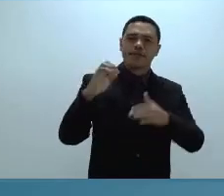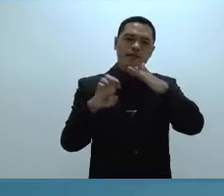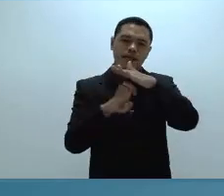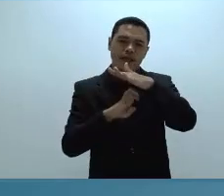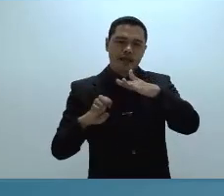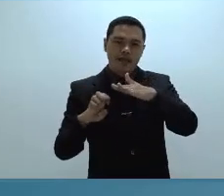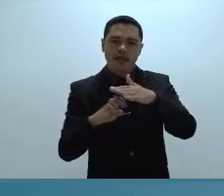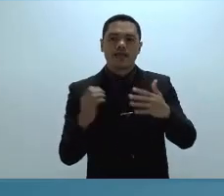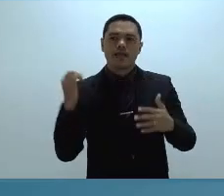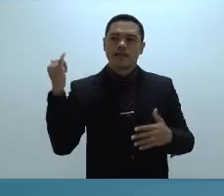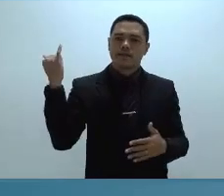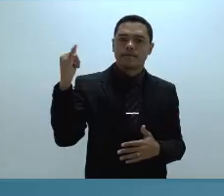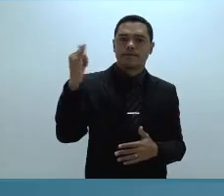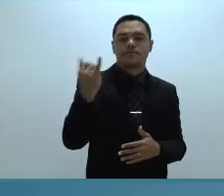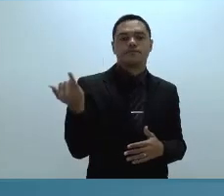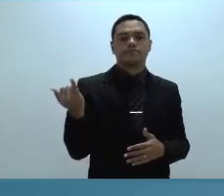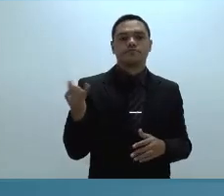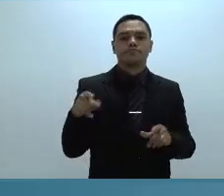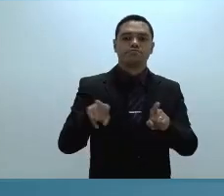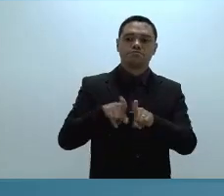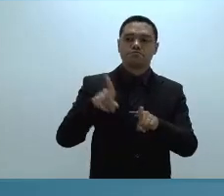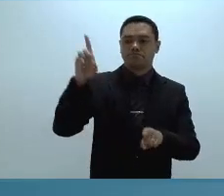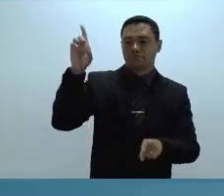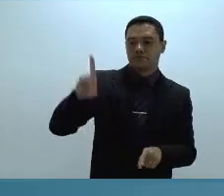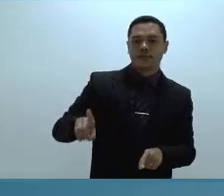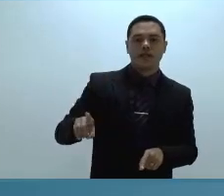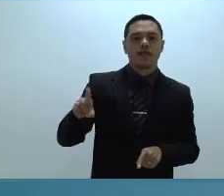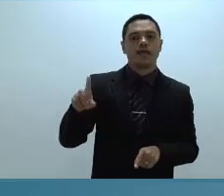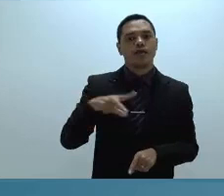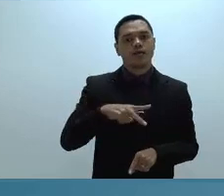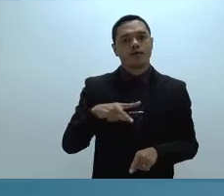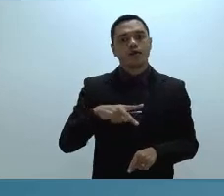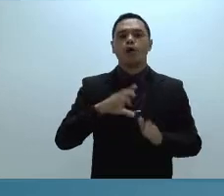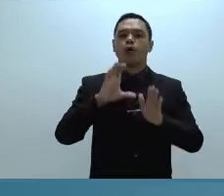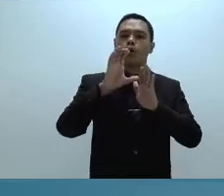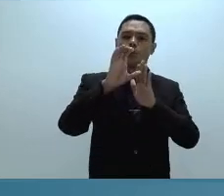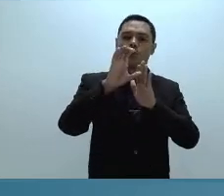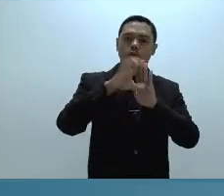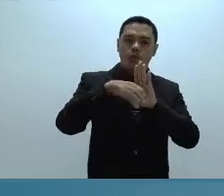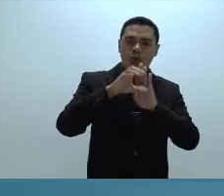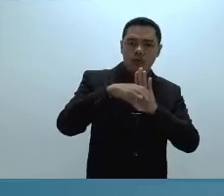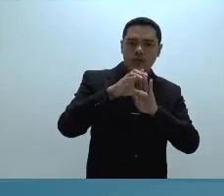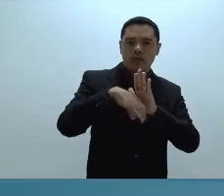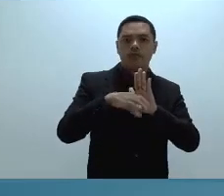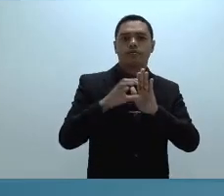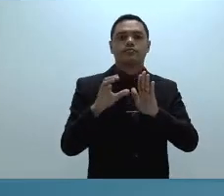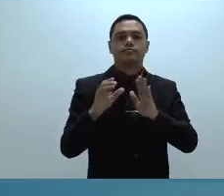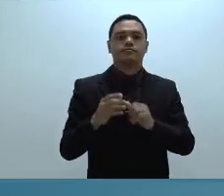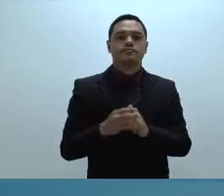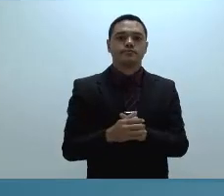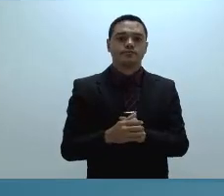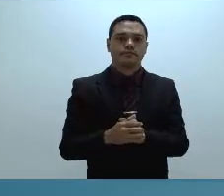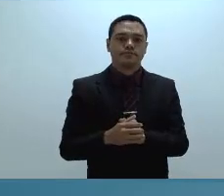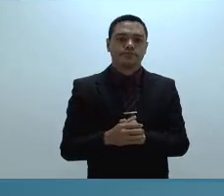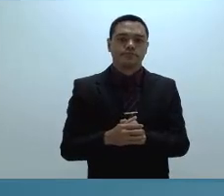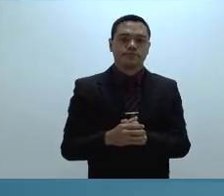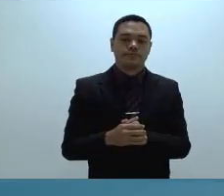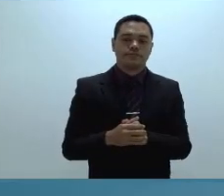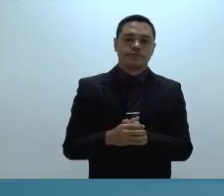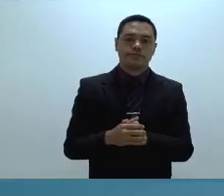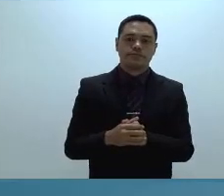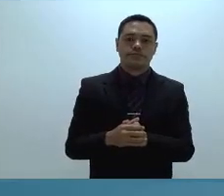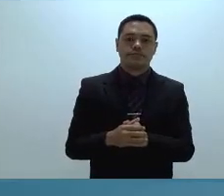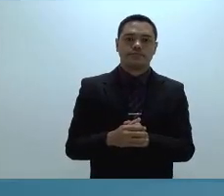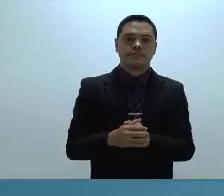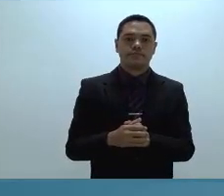regras do direito privado estabelecidas no Código de Defesa do Consumidor, Lei 8.078/90, cujos